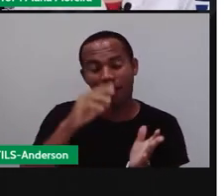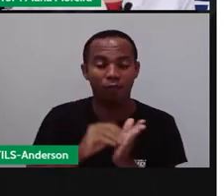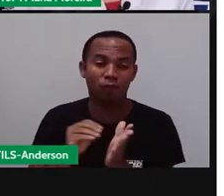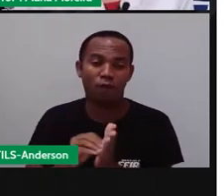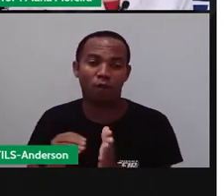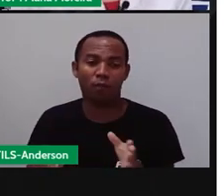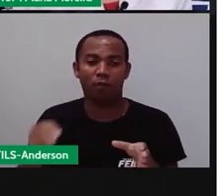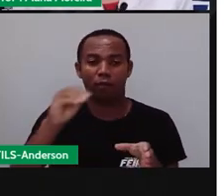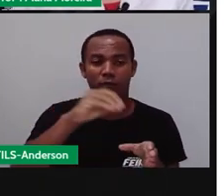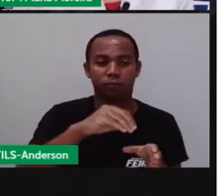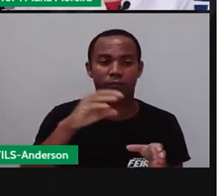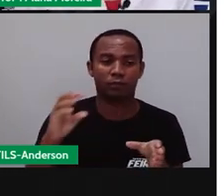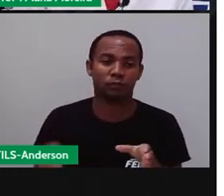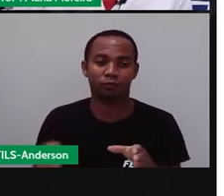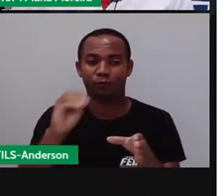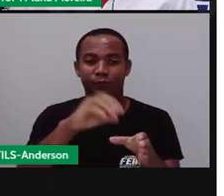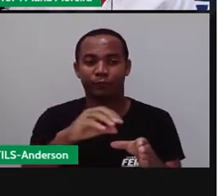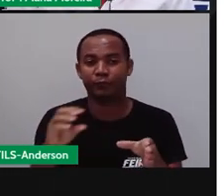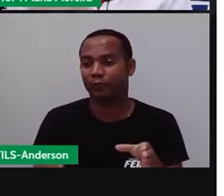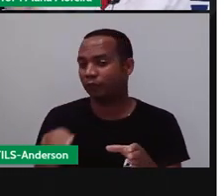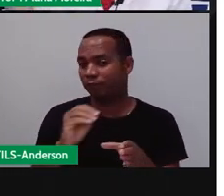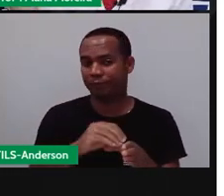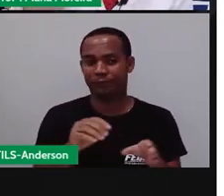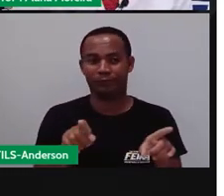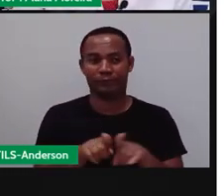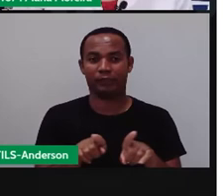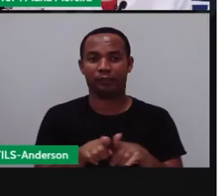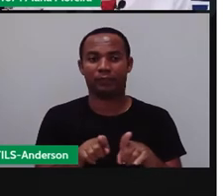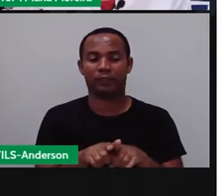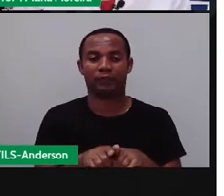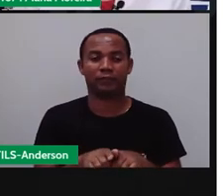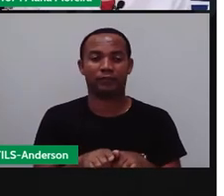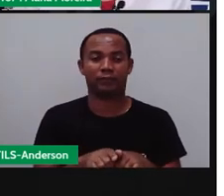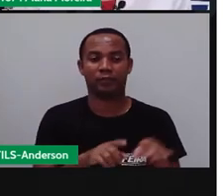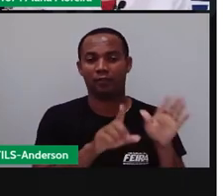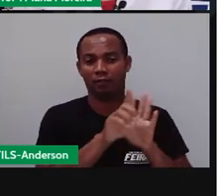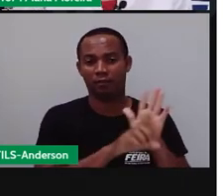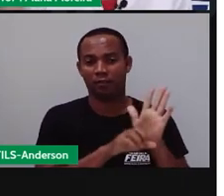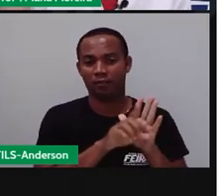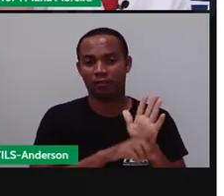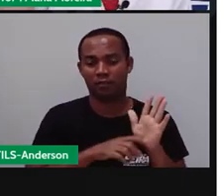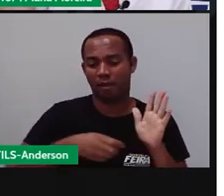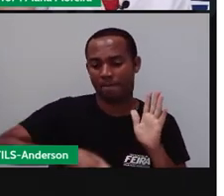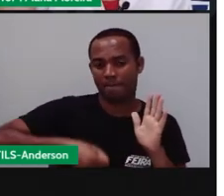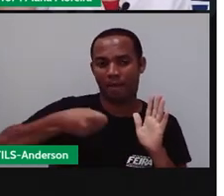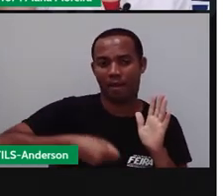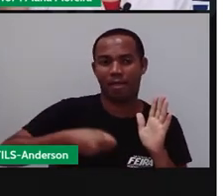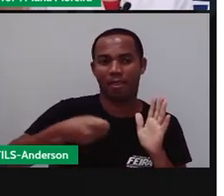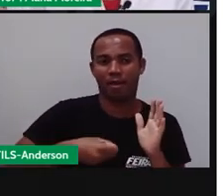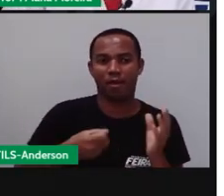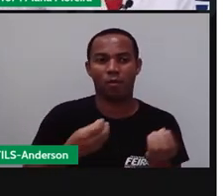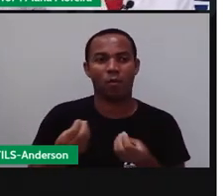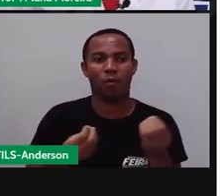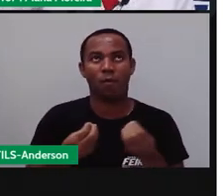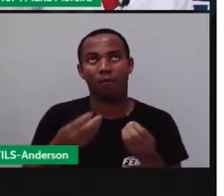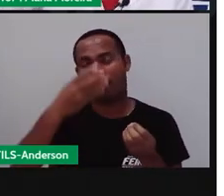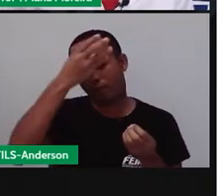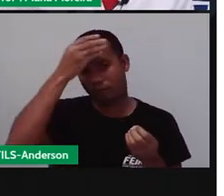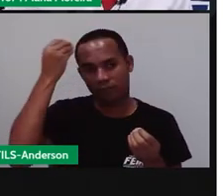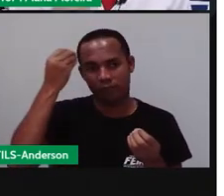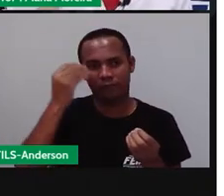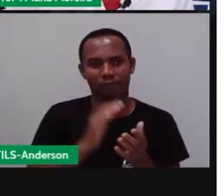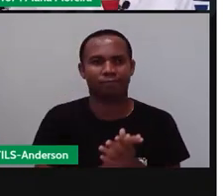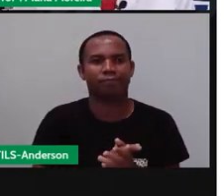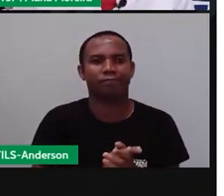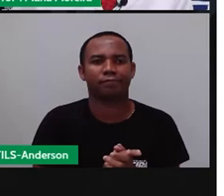lista, eu tenho que levar. Ah, eu tenho que botar isso. Porque fazer uma lista de uma mala, por exemplo, é arrumar a mala na minha cabeça, né? Você